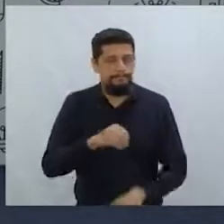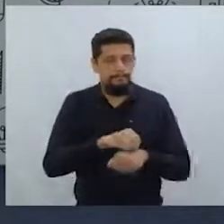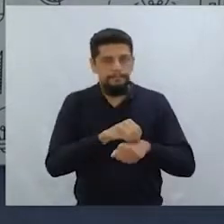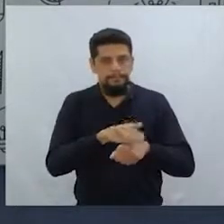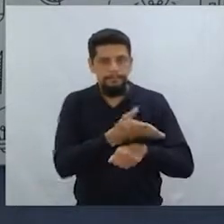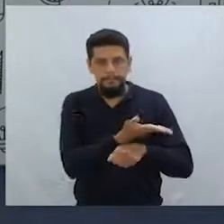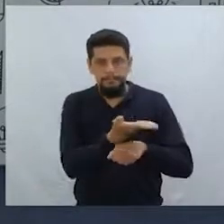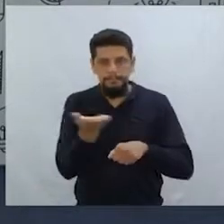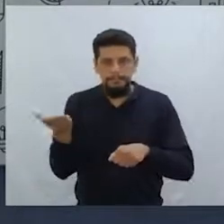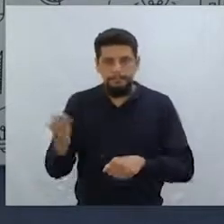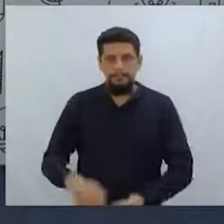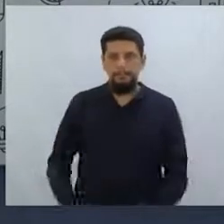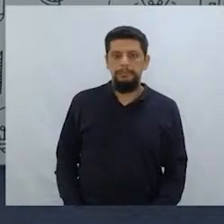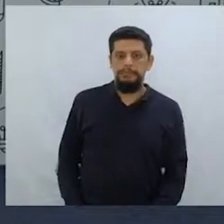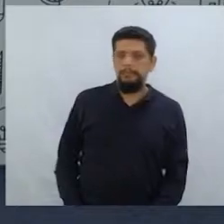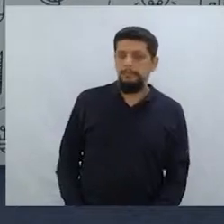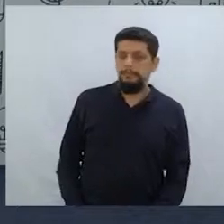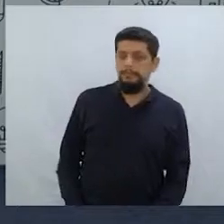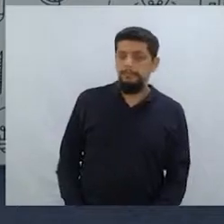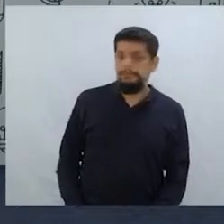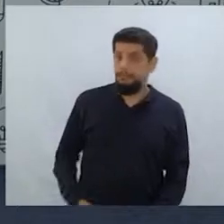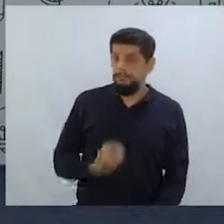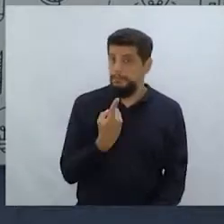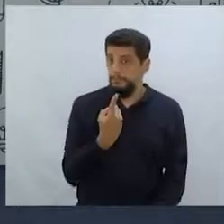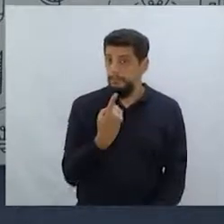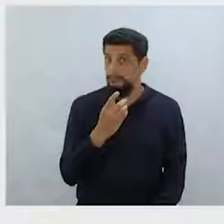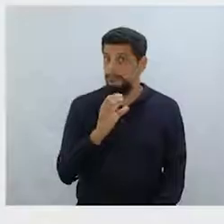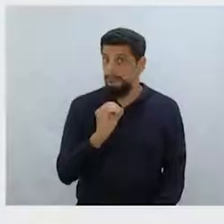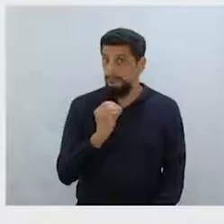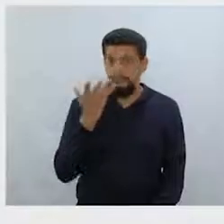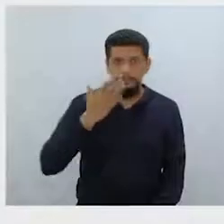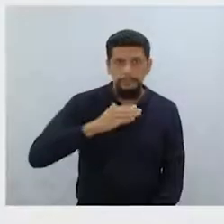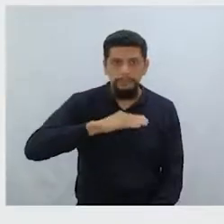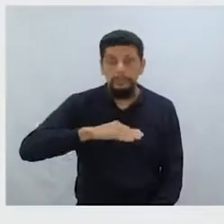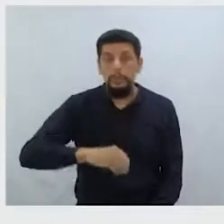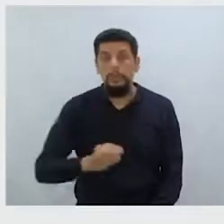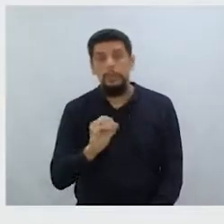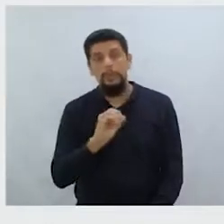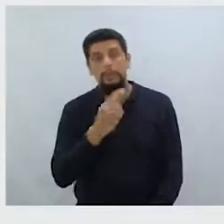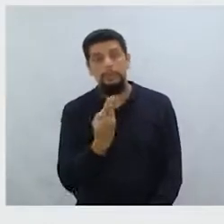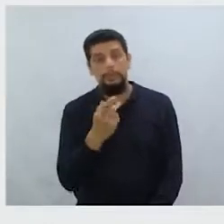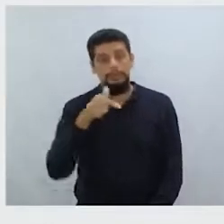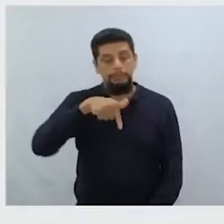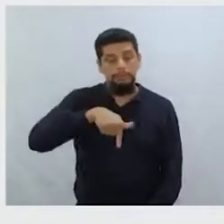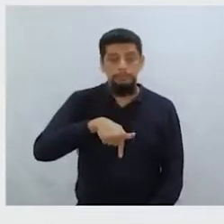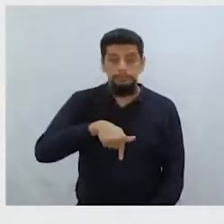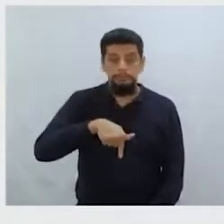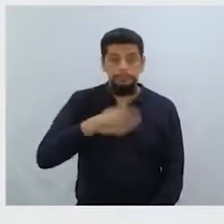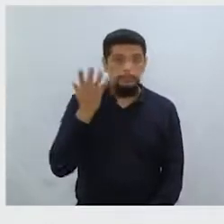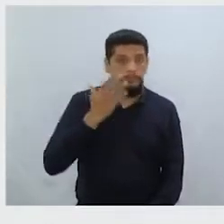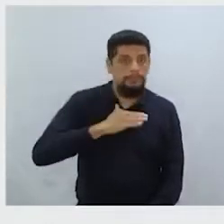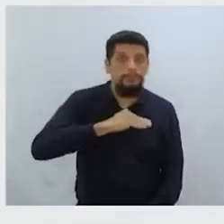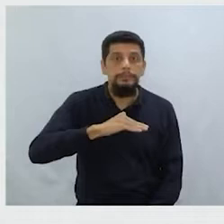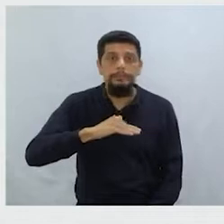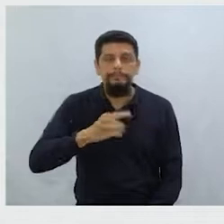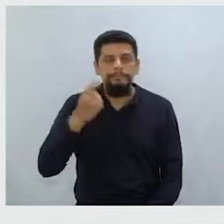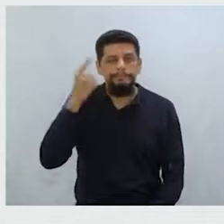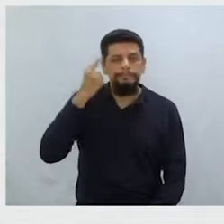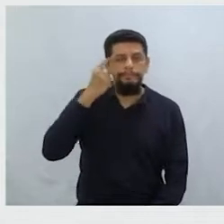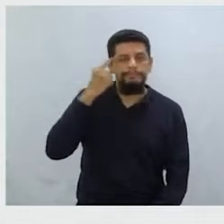Pensem aí, eu vou dar uma dica para vocês. Foram 10 crianças ou 7